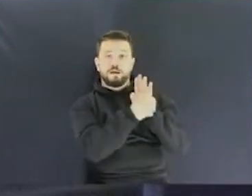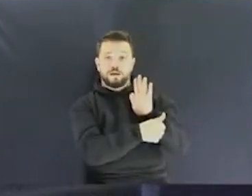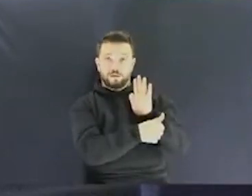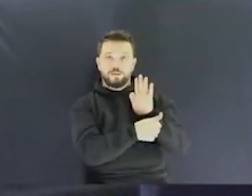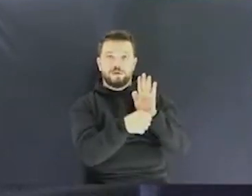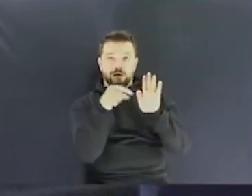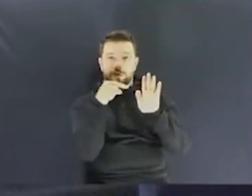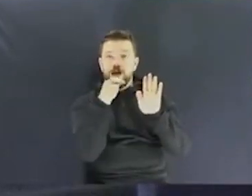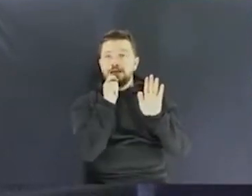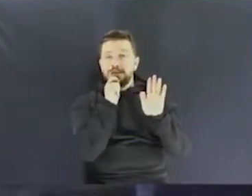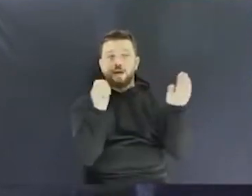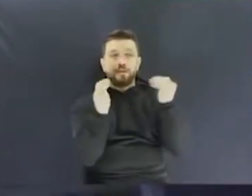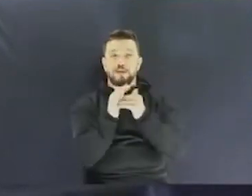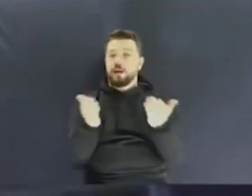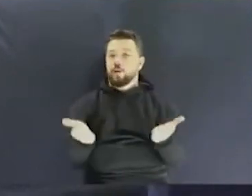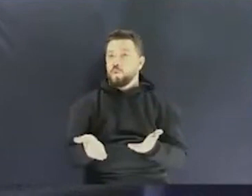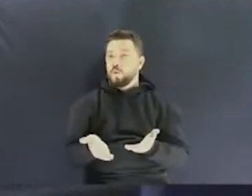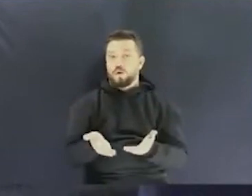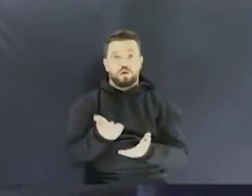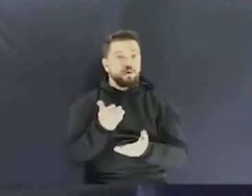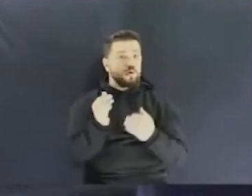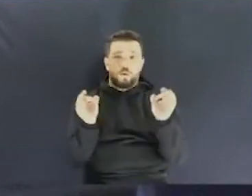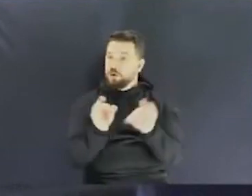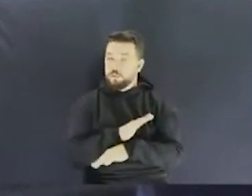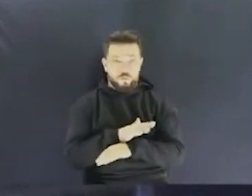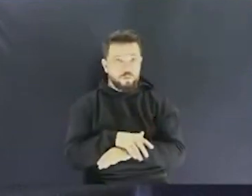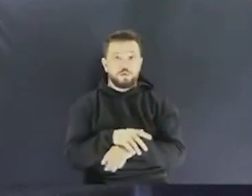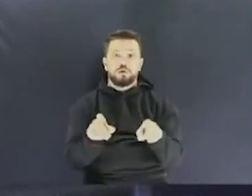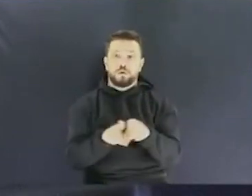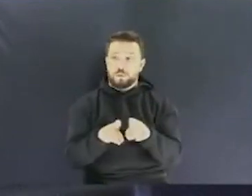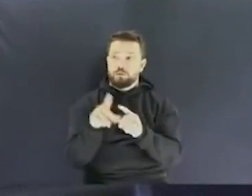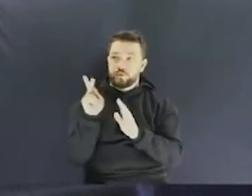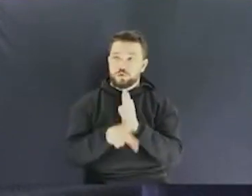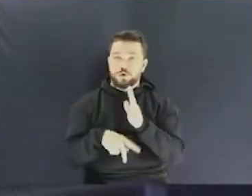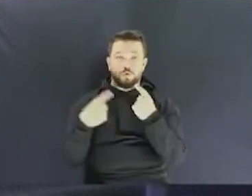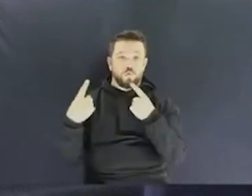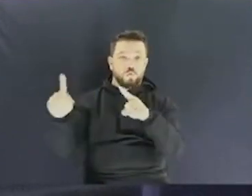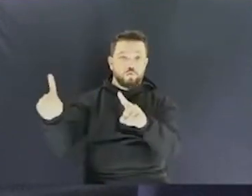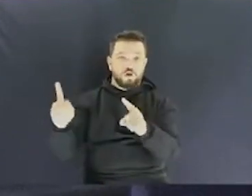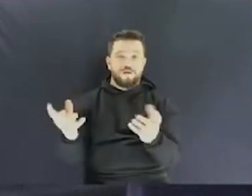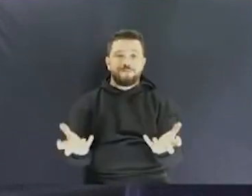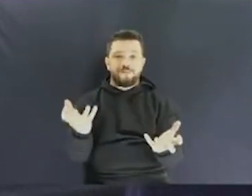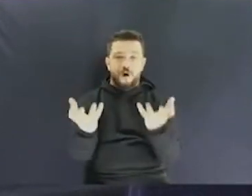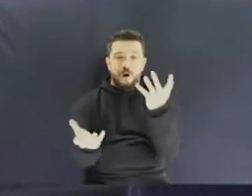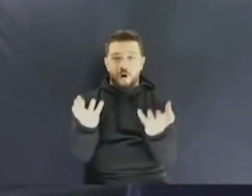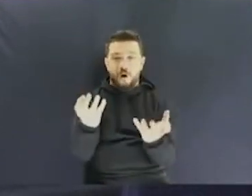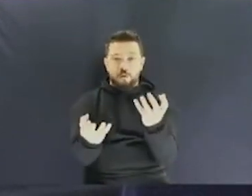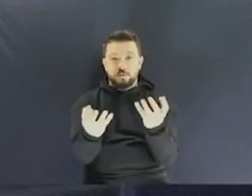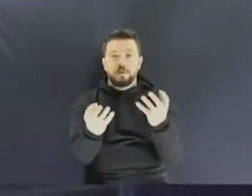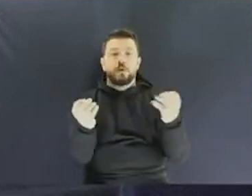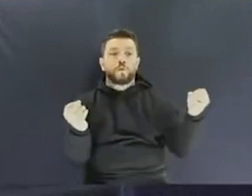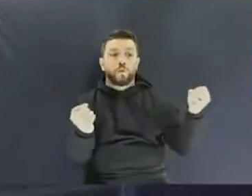finalizado. Implementado o Plano de Segurança contra Incêndio e Pânico, alerta, novo CMEI da Regional